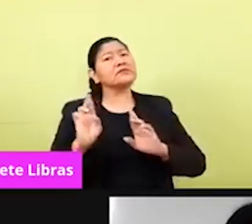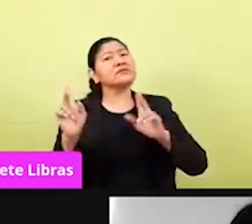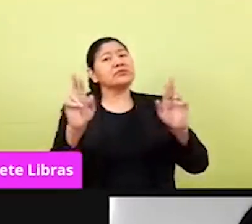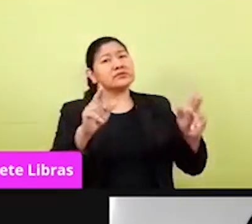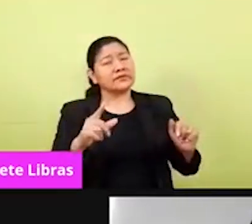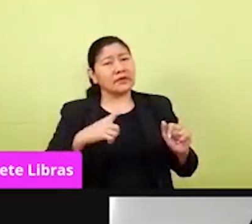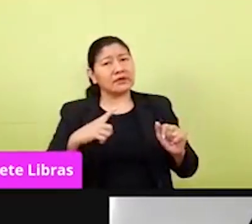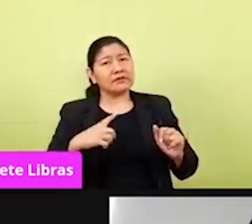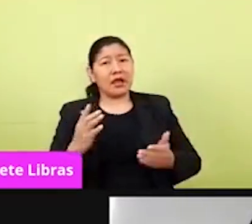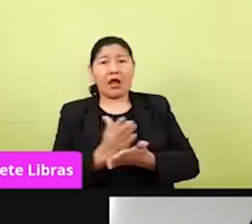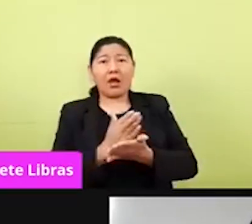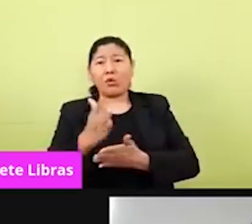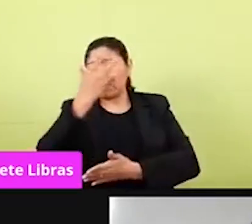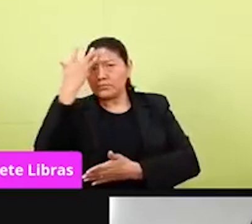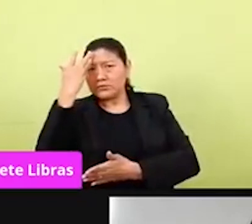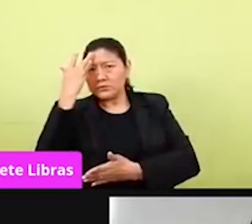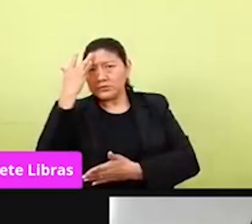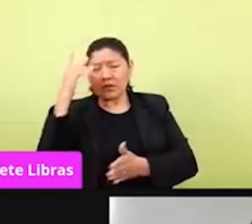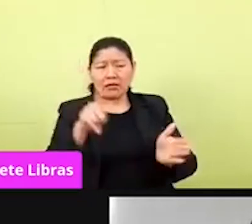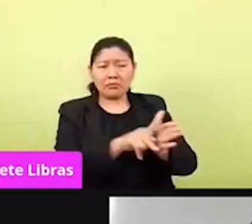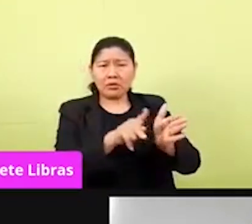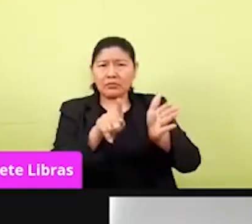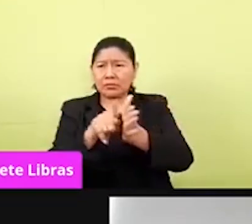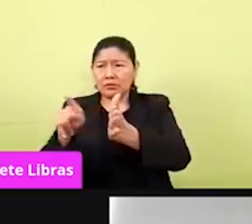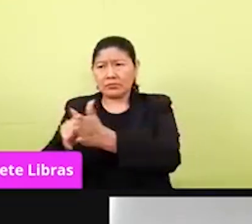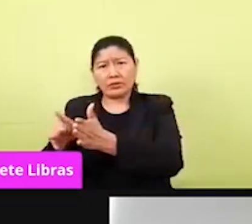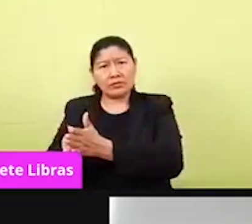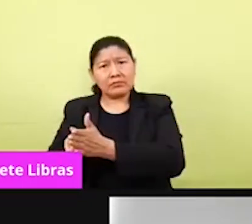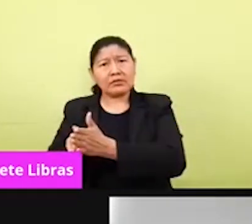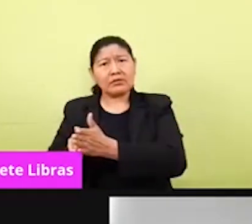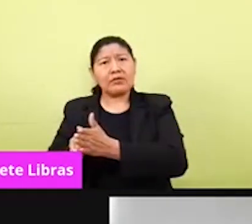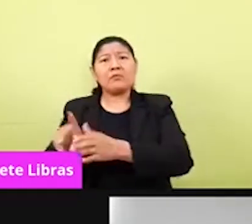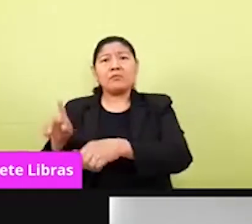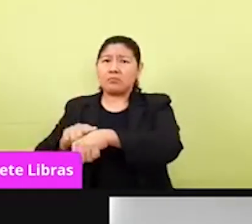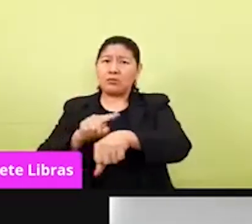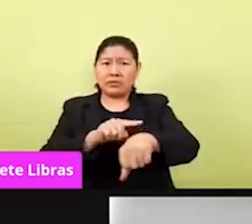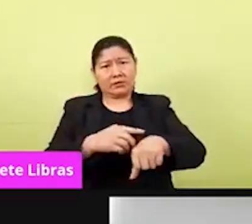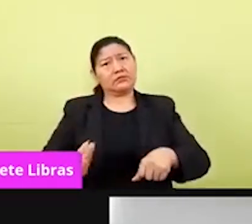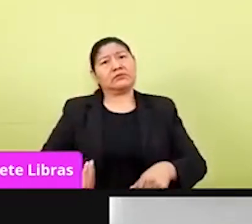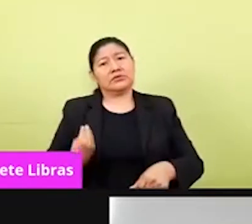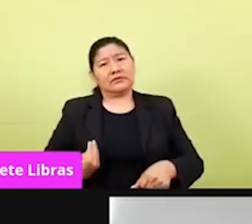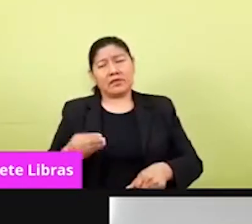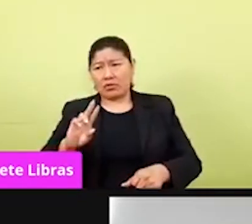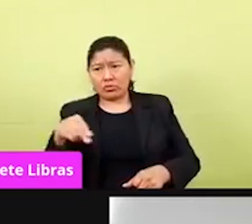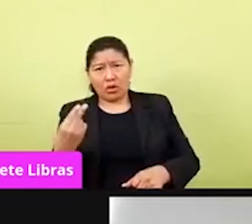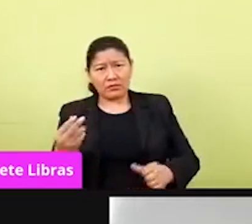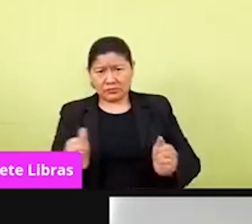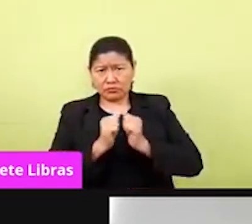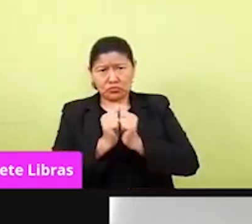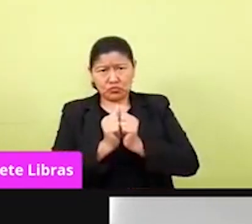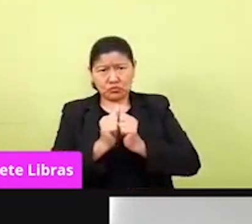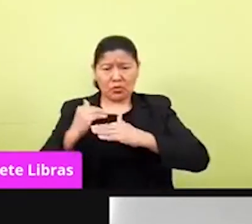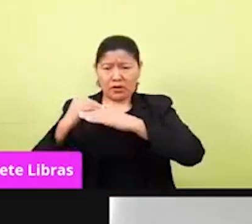naviozinho menor, num barquinho, a outra está lá numa canoa, né? Então, assim, nós não estamos todos e todas